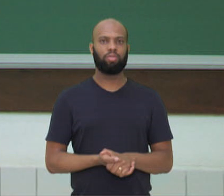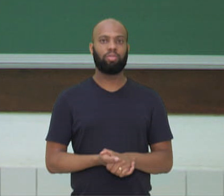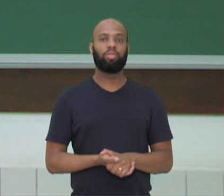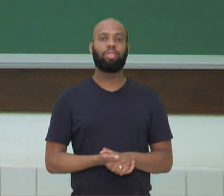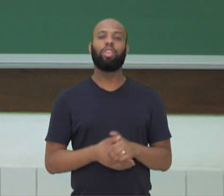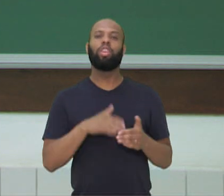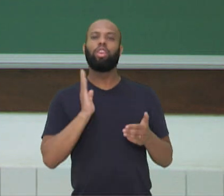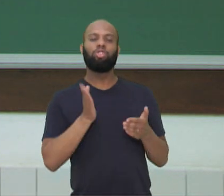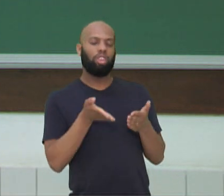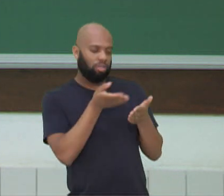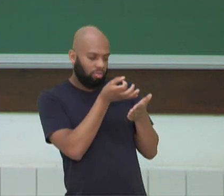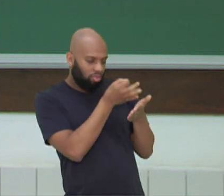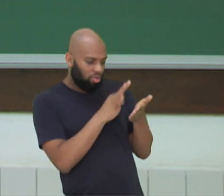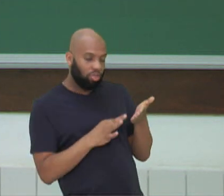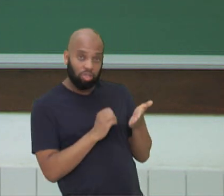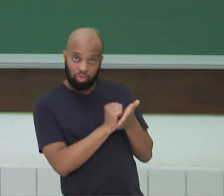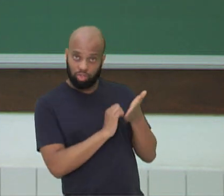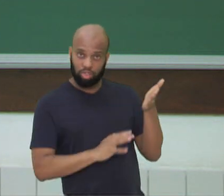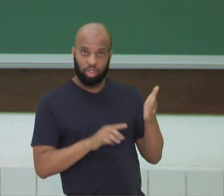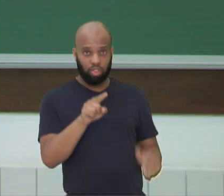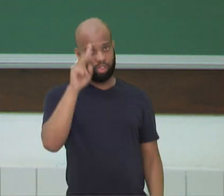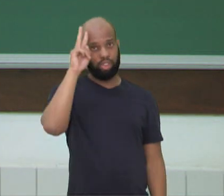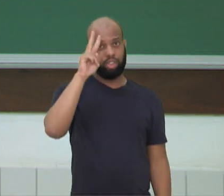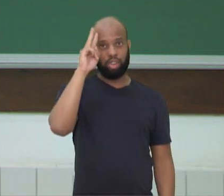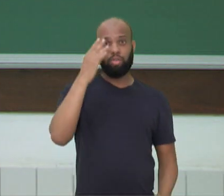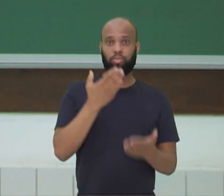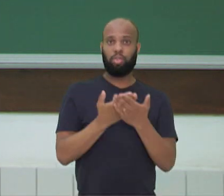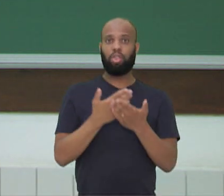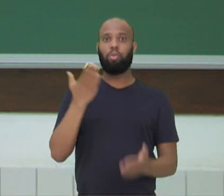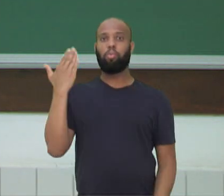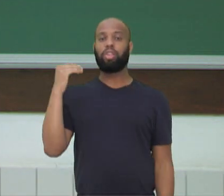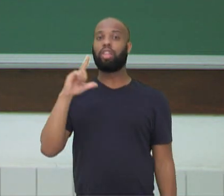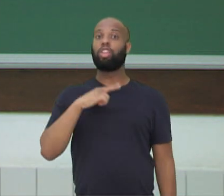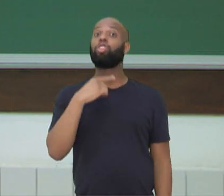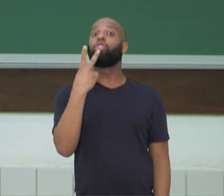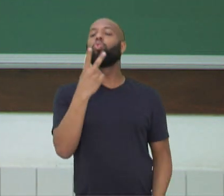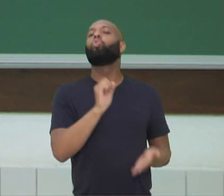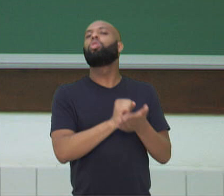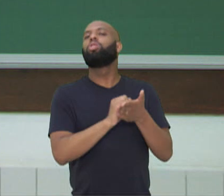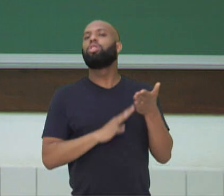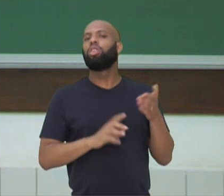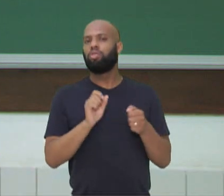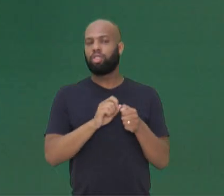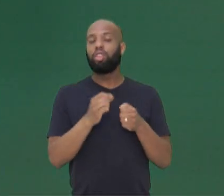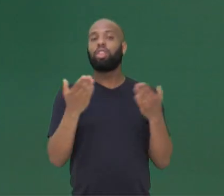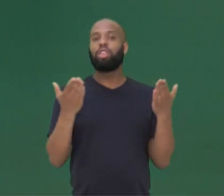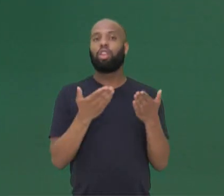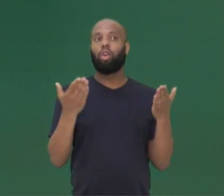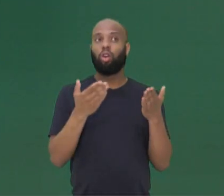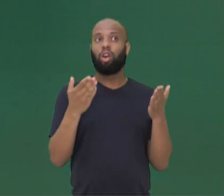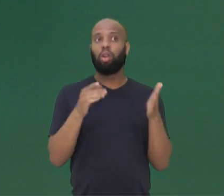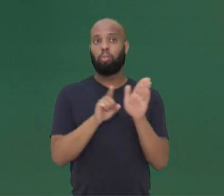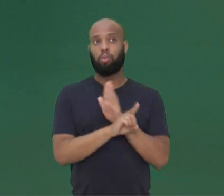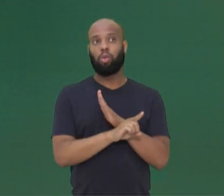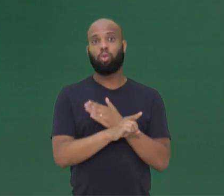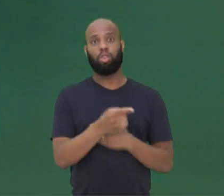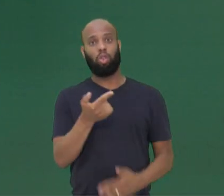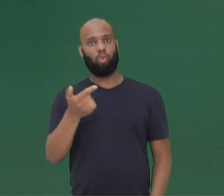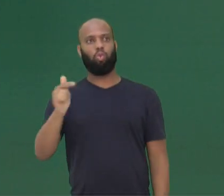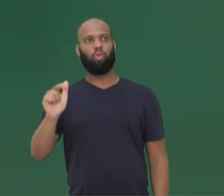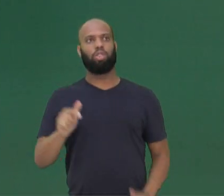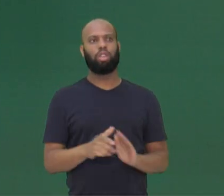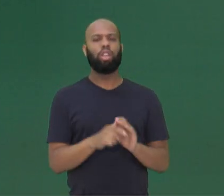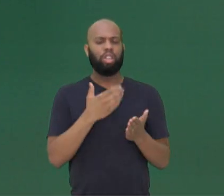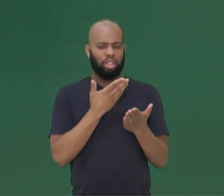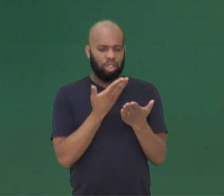Corrigiu o exercício? Vocês lembram que na aula passada eram 2 atividades para fazer? Então vamos ver a segunda? Os estudos feitos